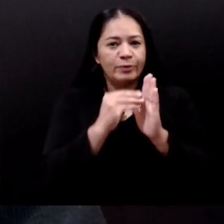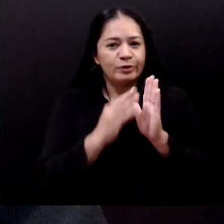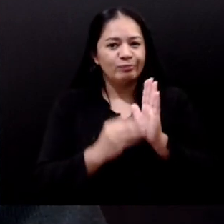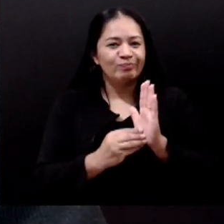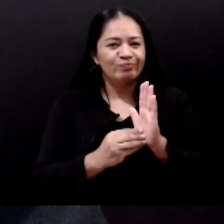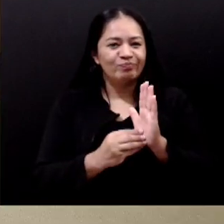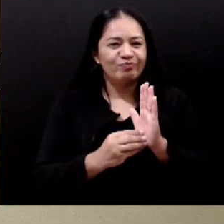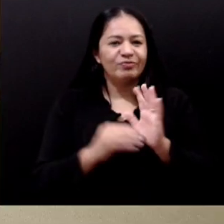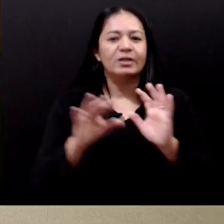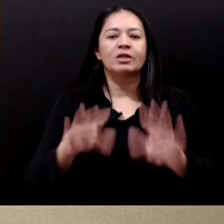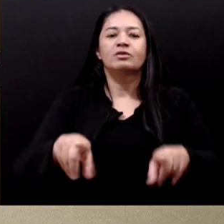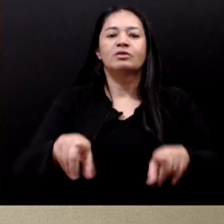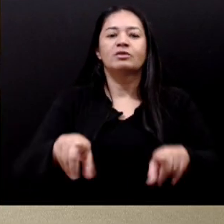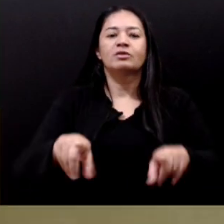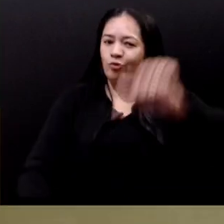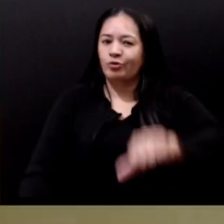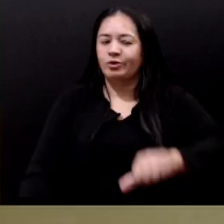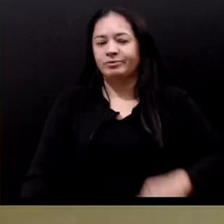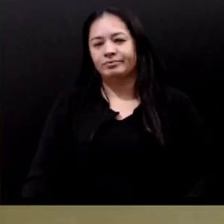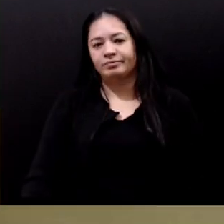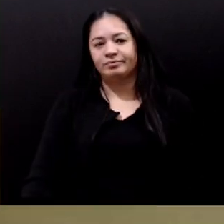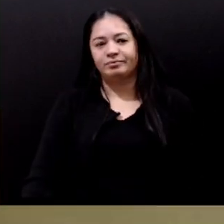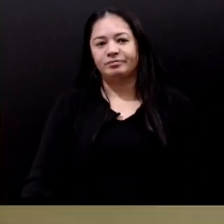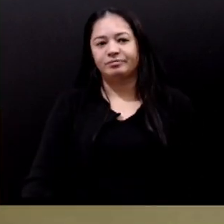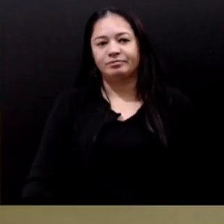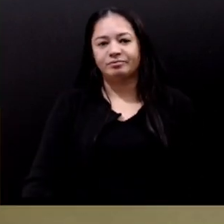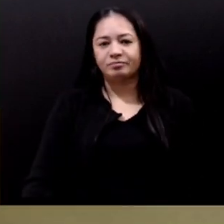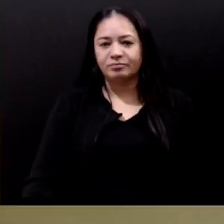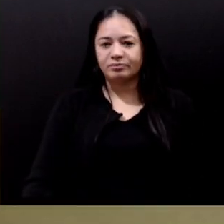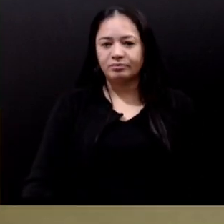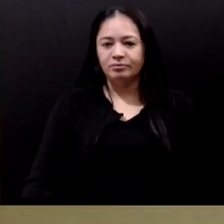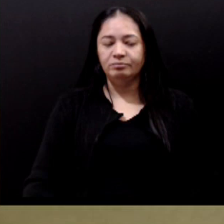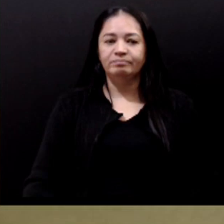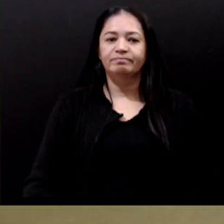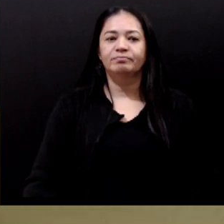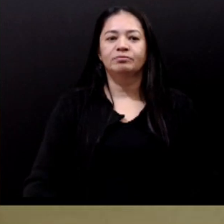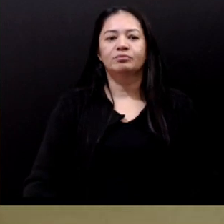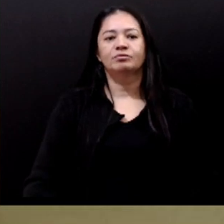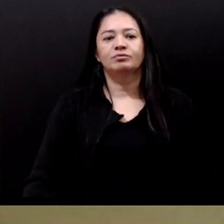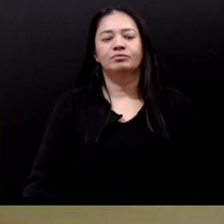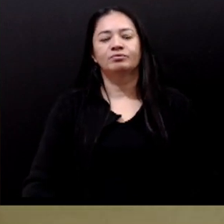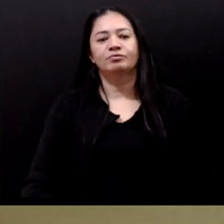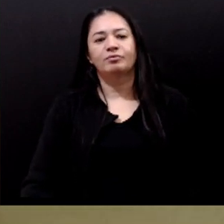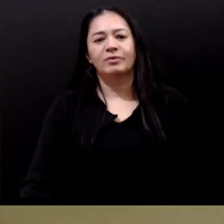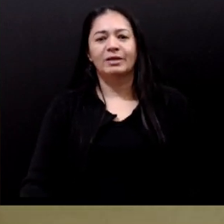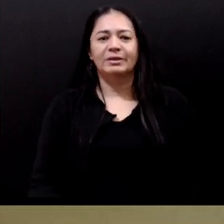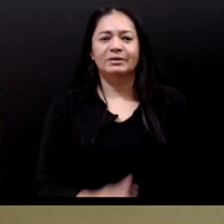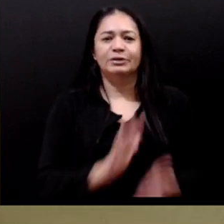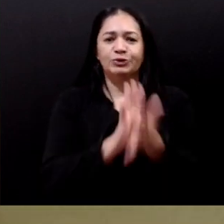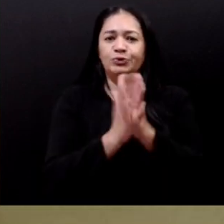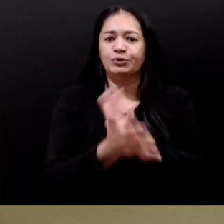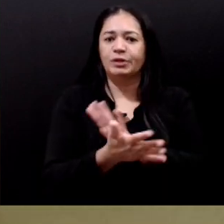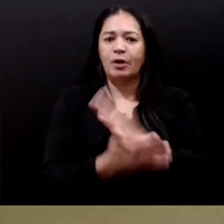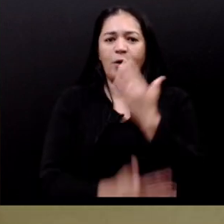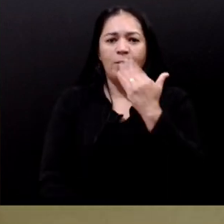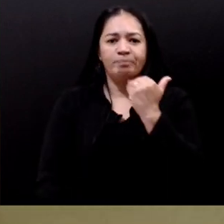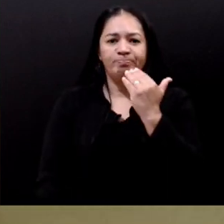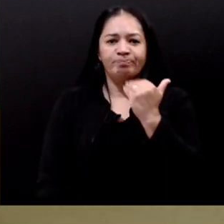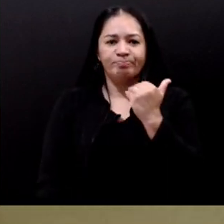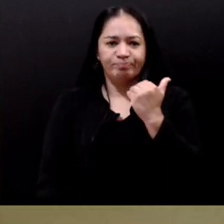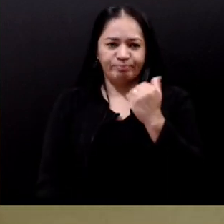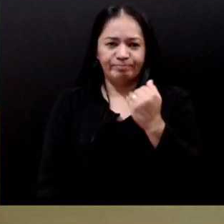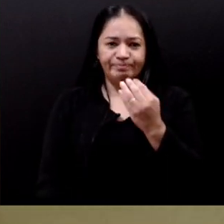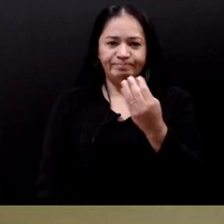mal. Muito bom, gente. Olha, o terrorismo alimentar ele está